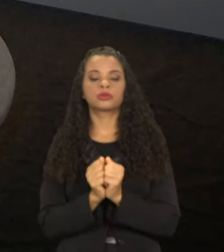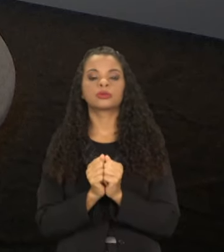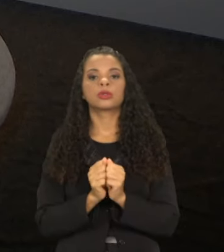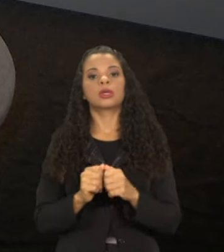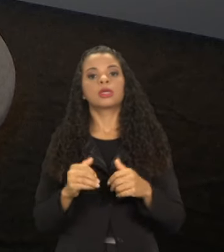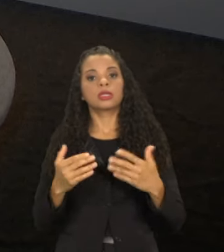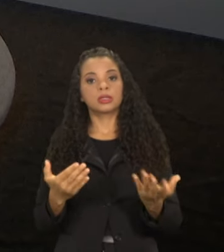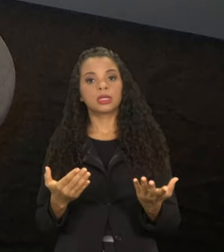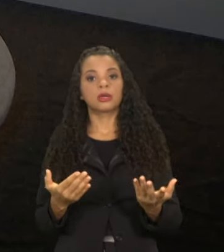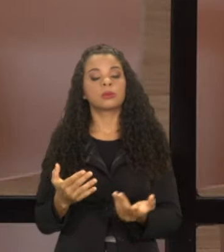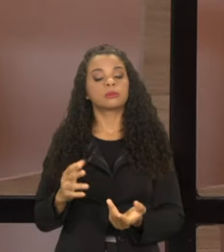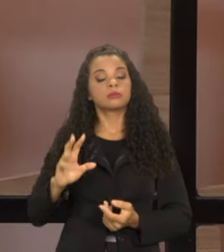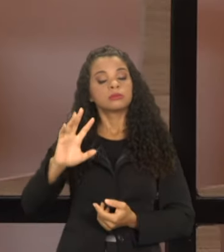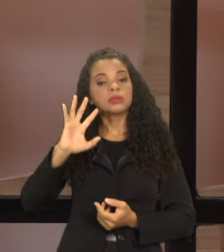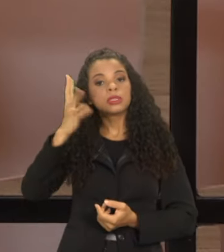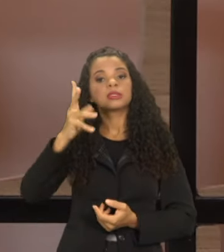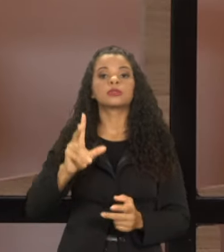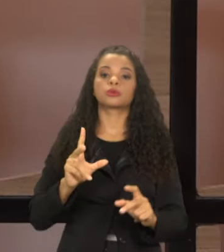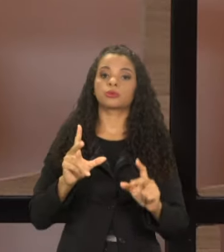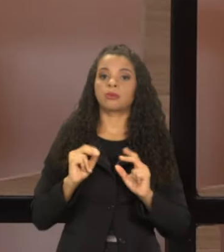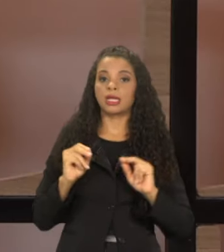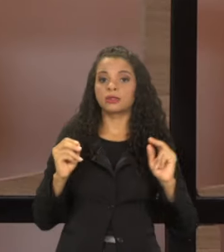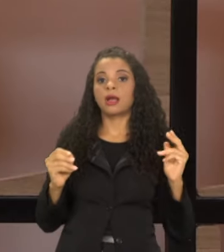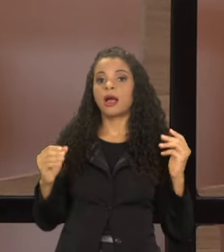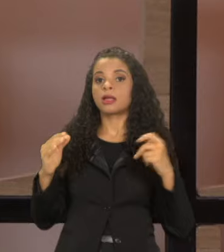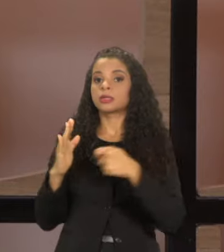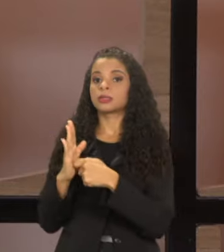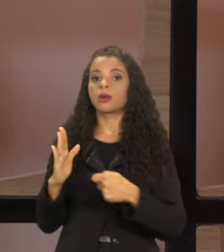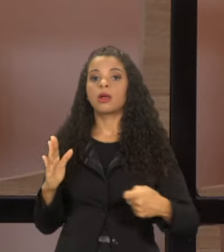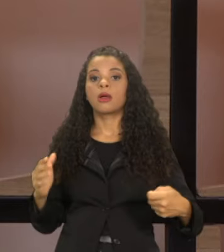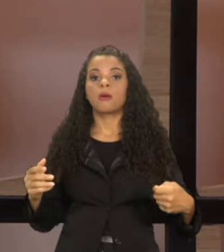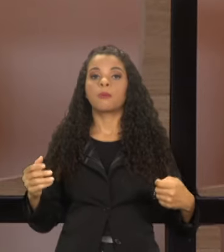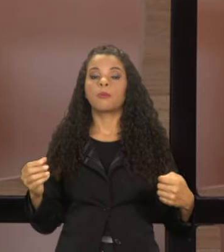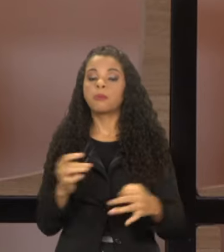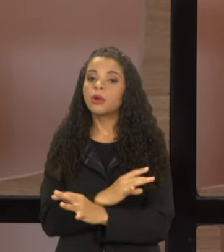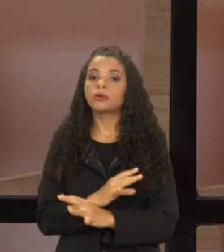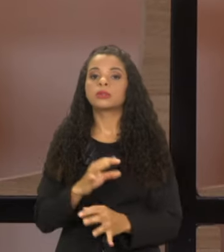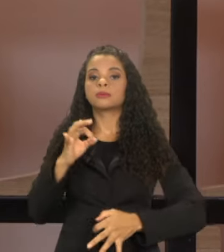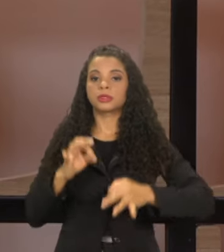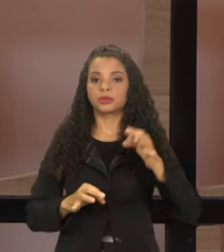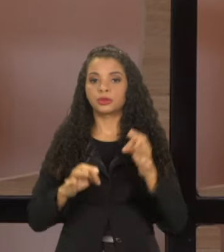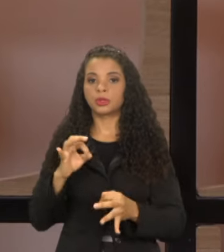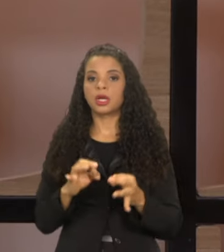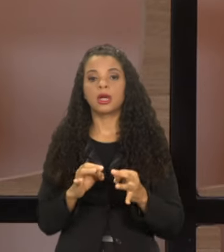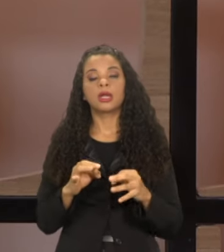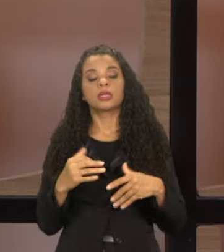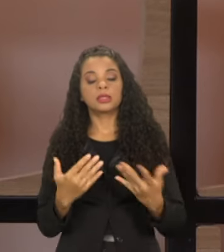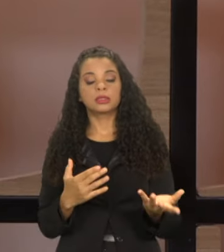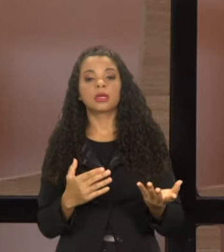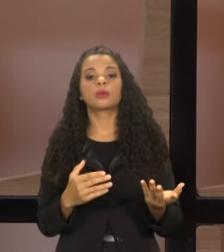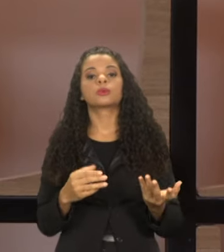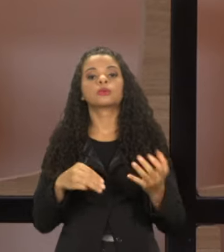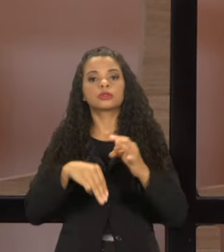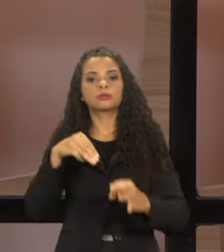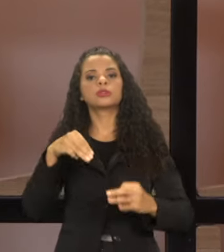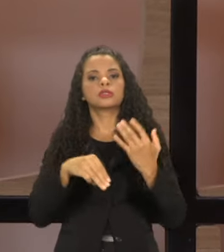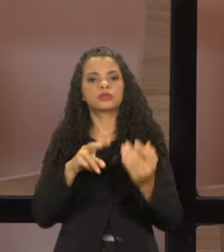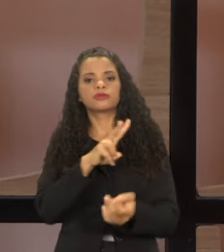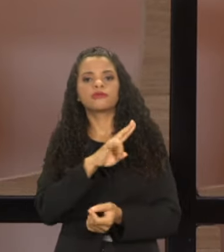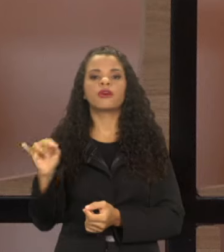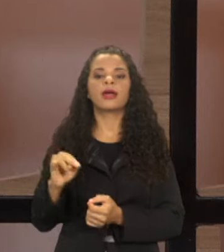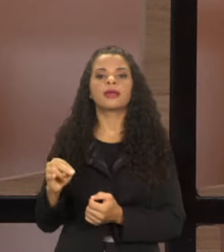no mérito, estando a ação já pronta para ser julgada no mérito, os ministros devem passar pela liminar e confirmar ou